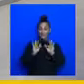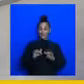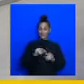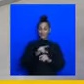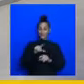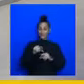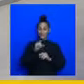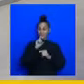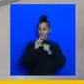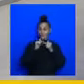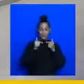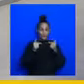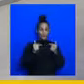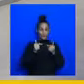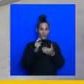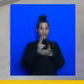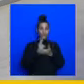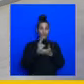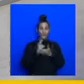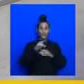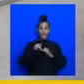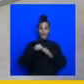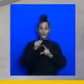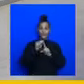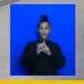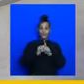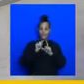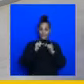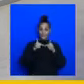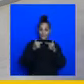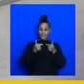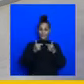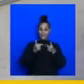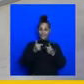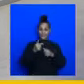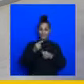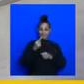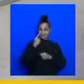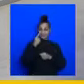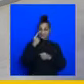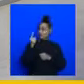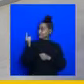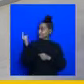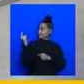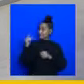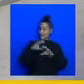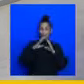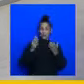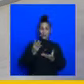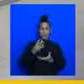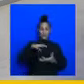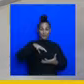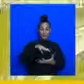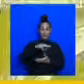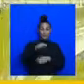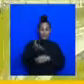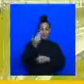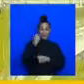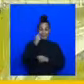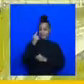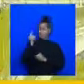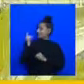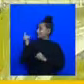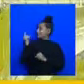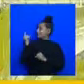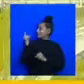do sorteio do dia de sorte. Passaremos ao sorteio do mês da sorte. Globo número 4 ligado, bolas